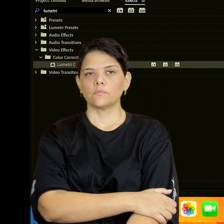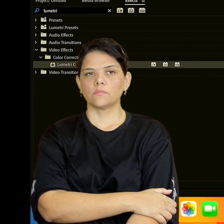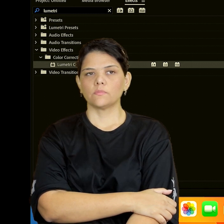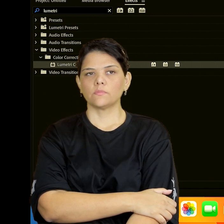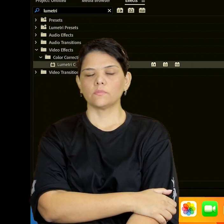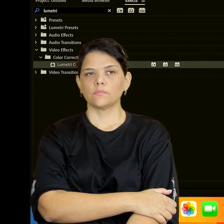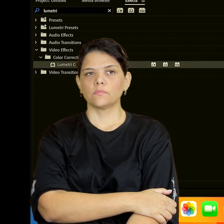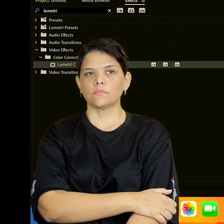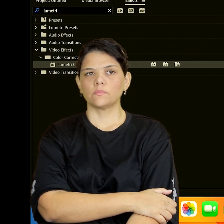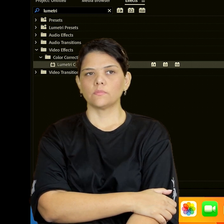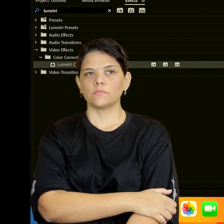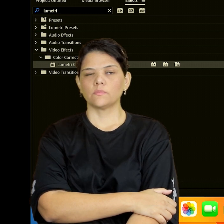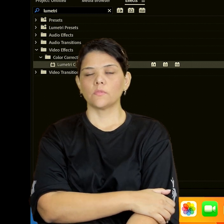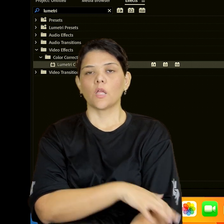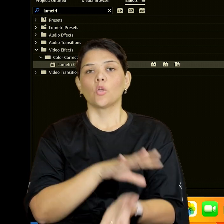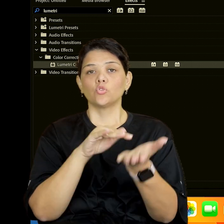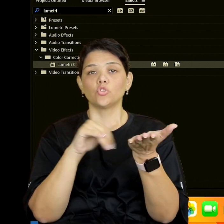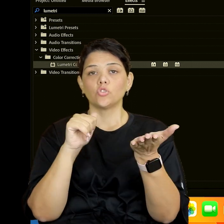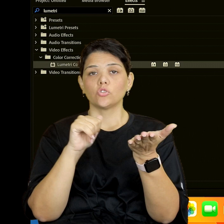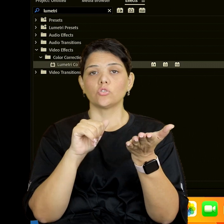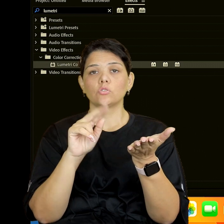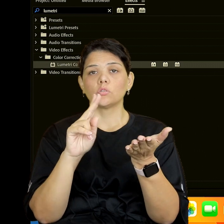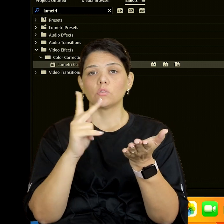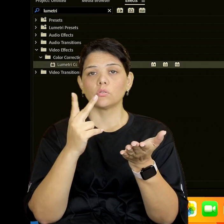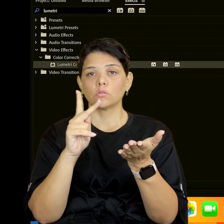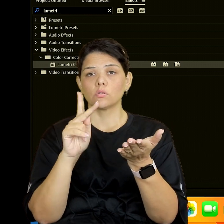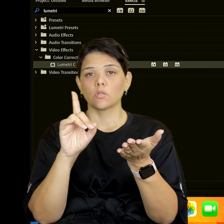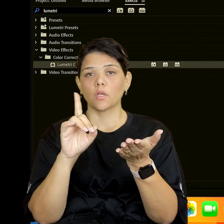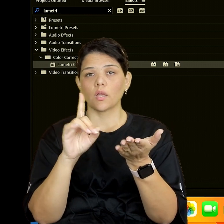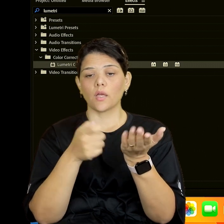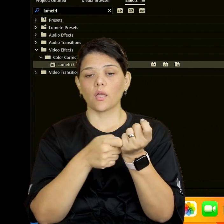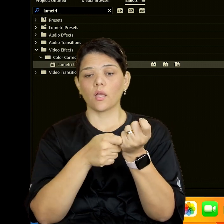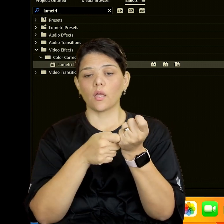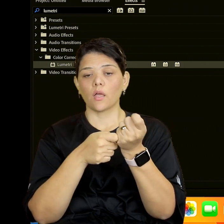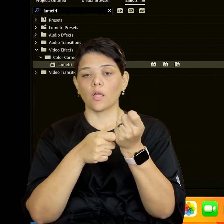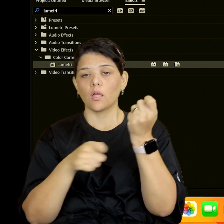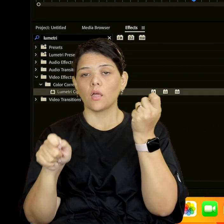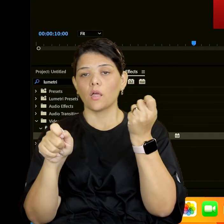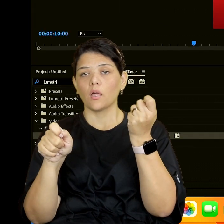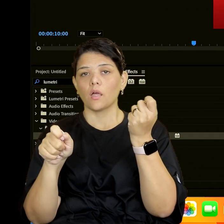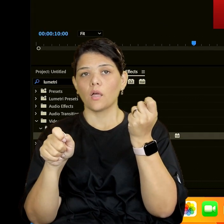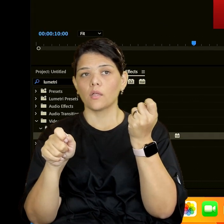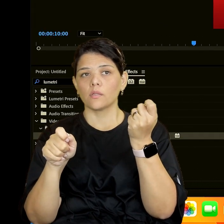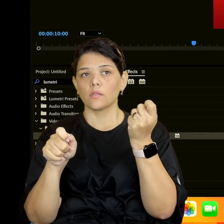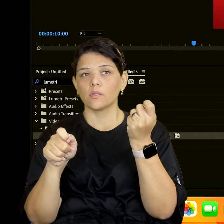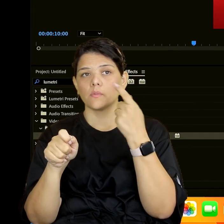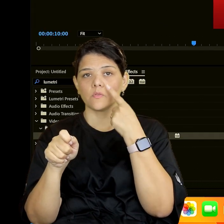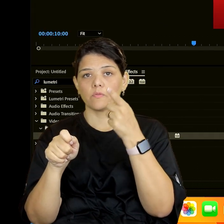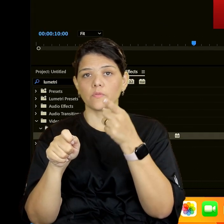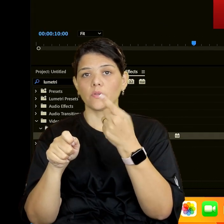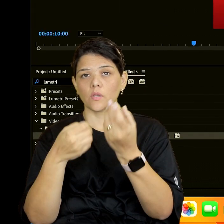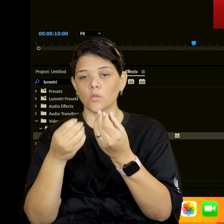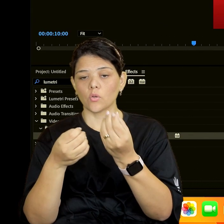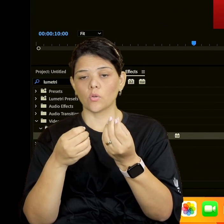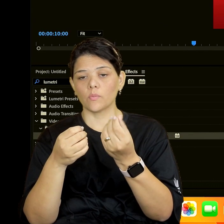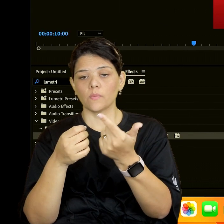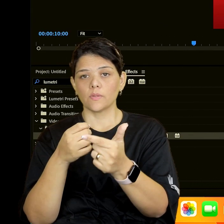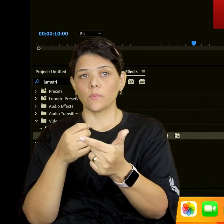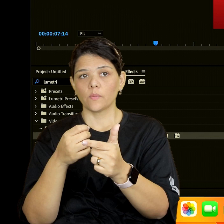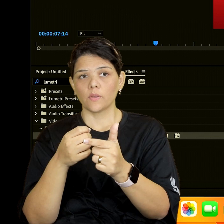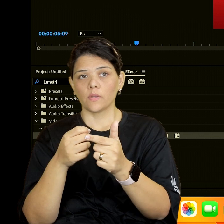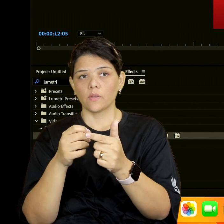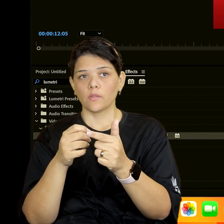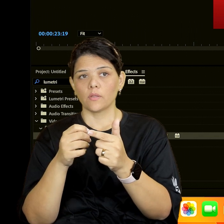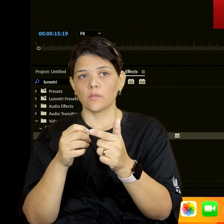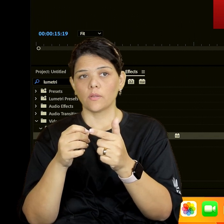Eu desconectei o HD para vocês verem quando a mídia fica offline. A gente tem um aviso vermelho